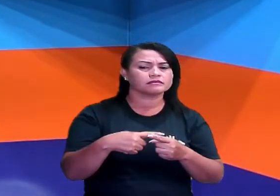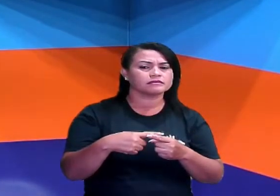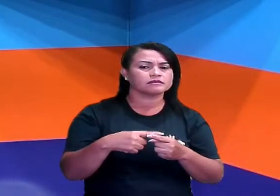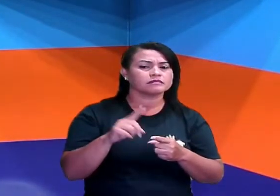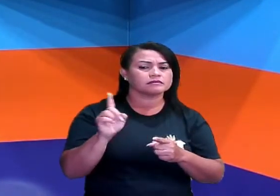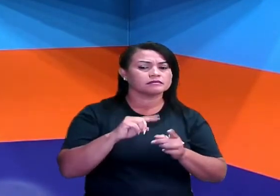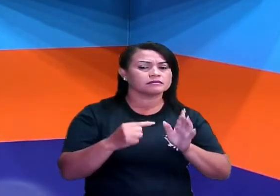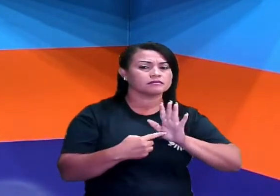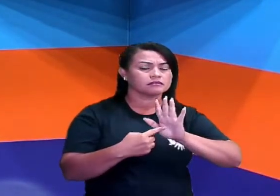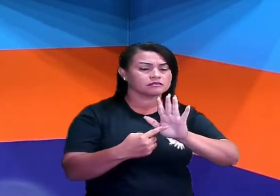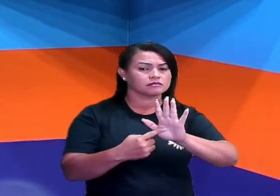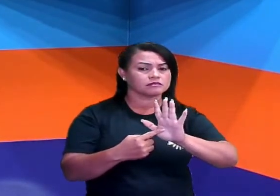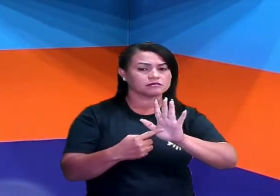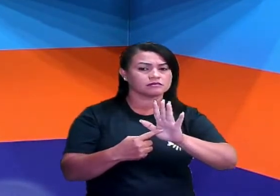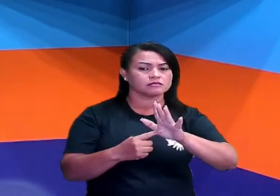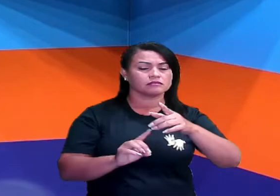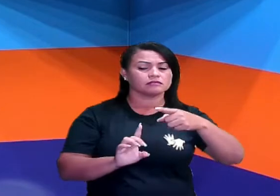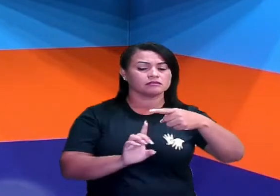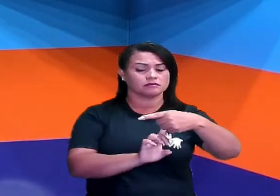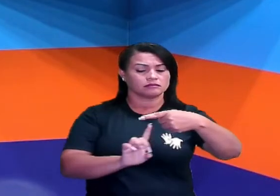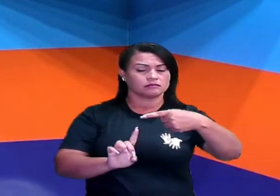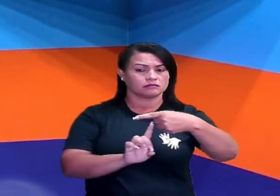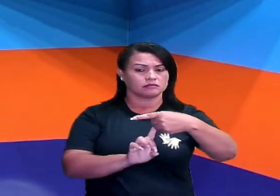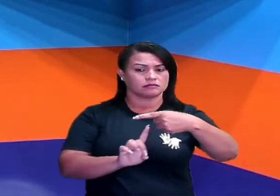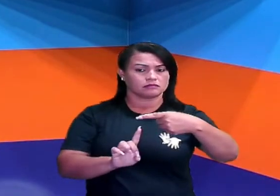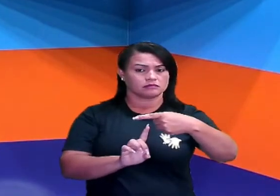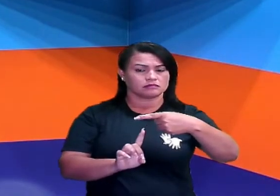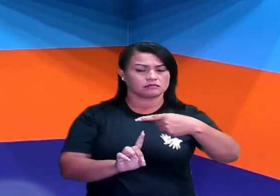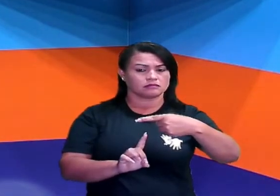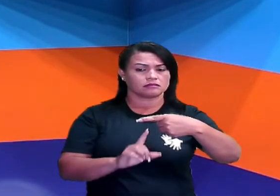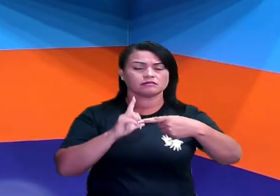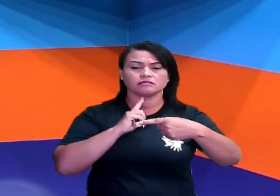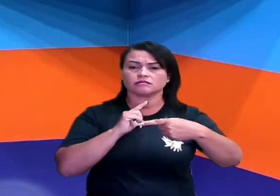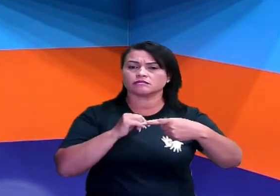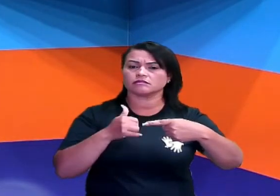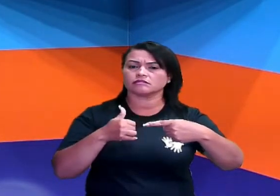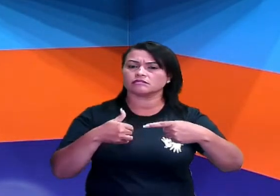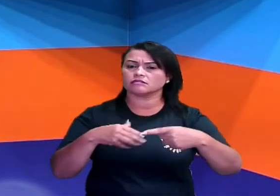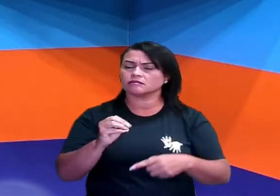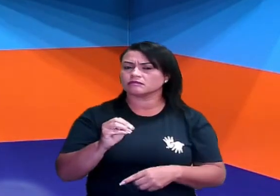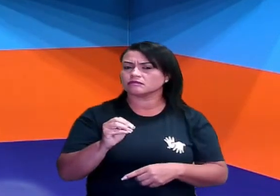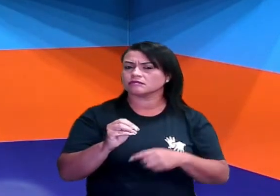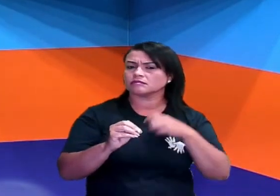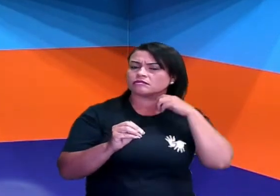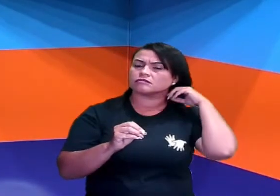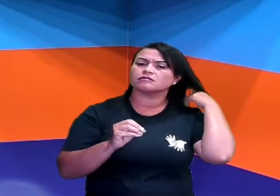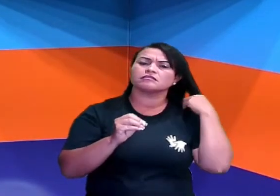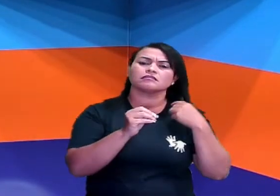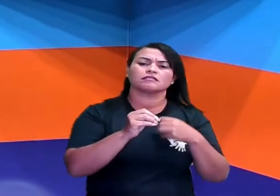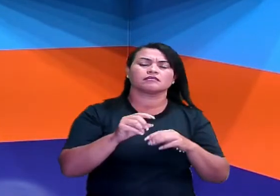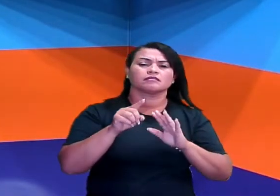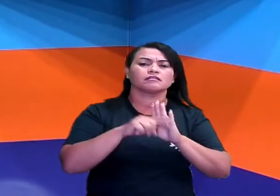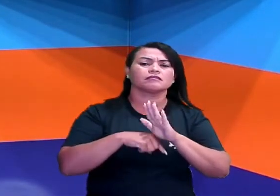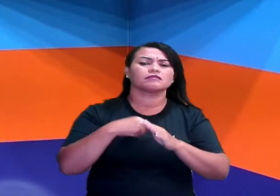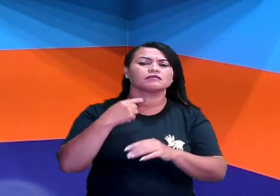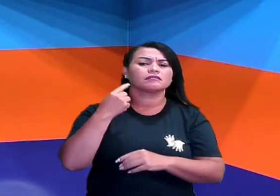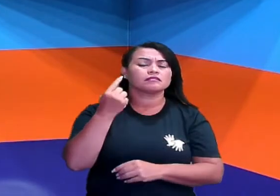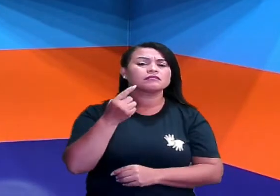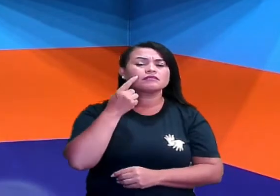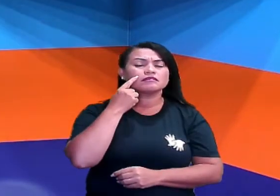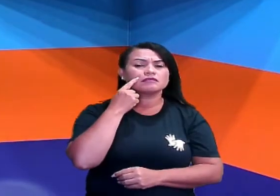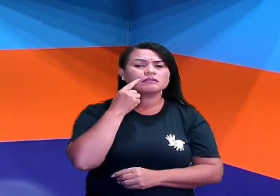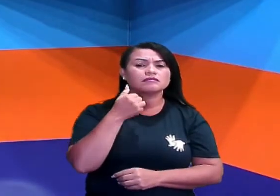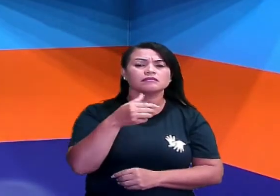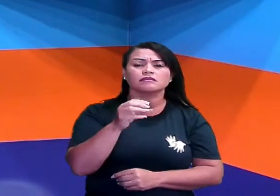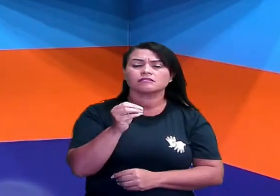mostrando denominador. Né? Então, aqui, ó, vamos fazer o seguinte. Eu tenho 10 elevado a menos 1. Então, vamos dizer que aqui, essa minha base aqui,